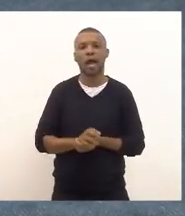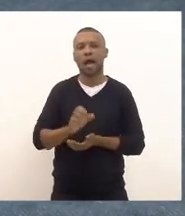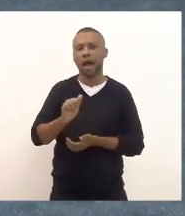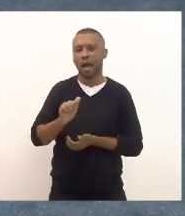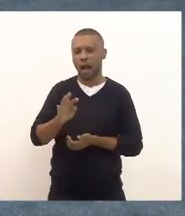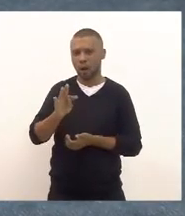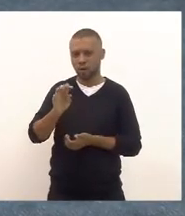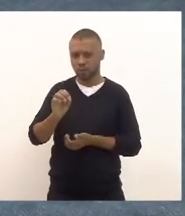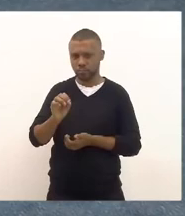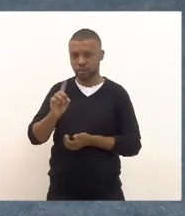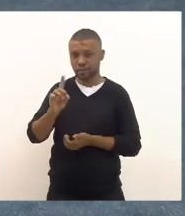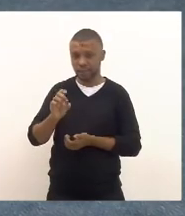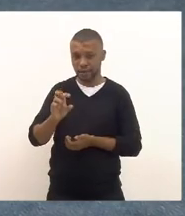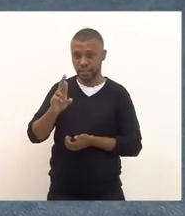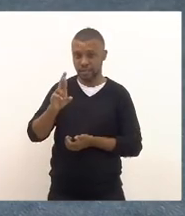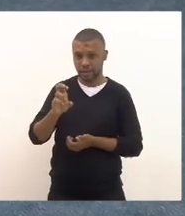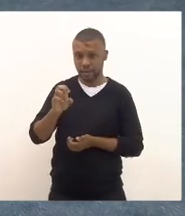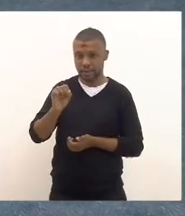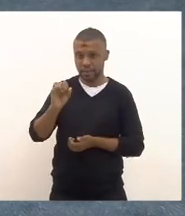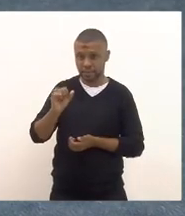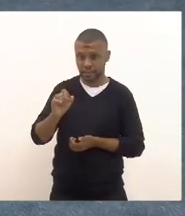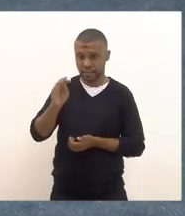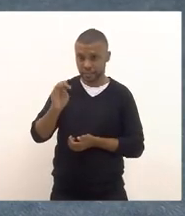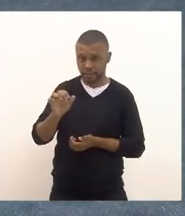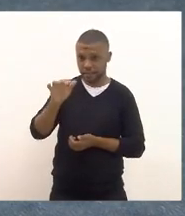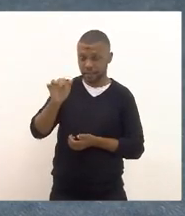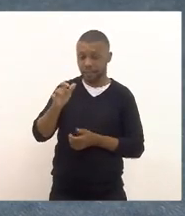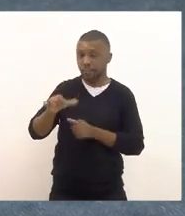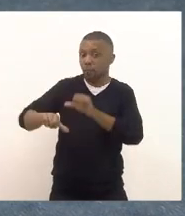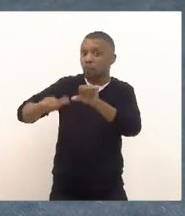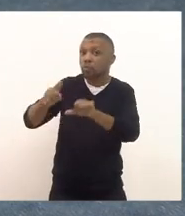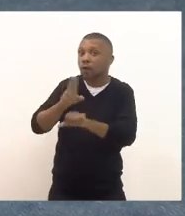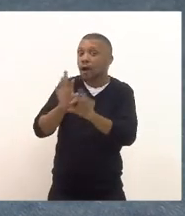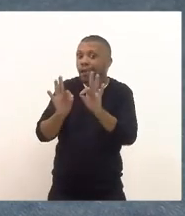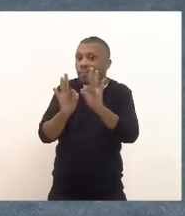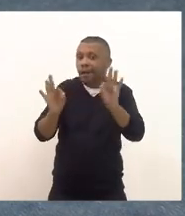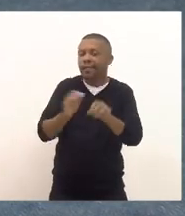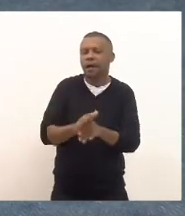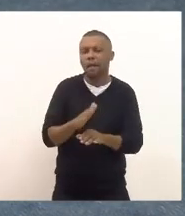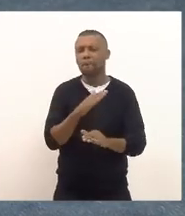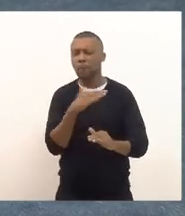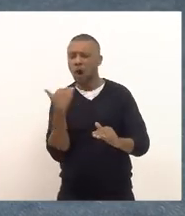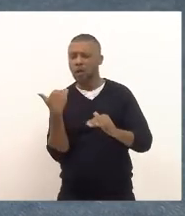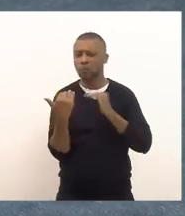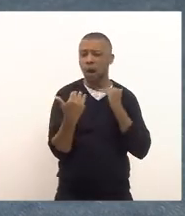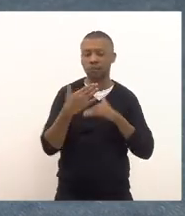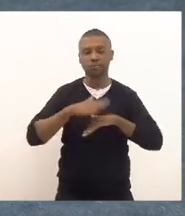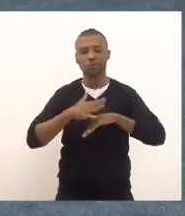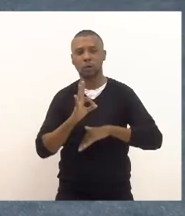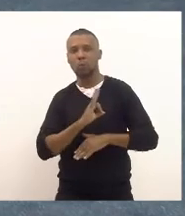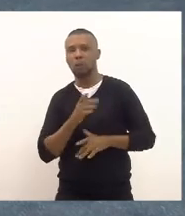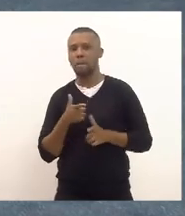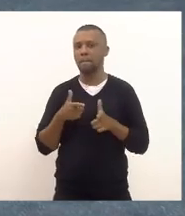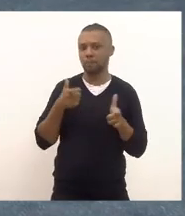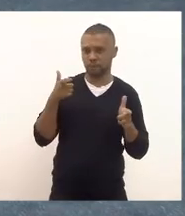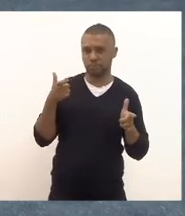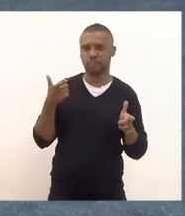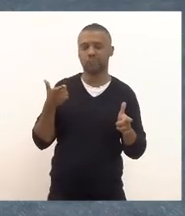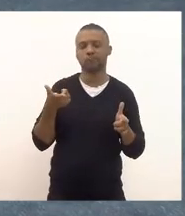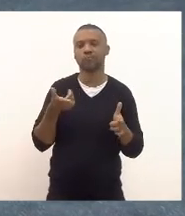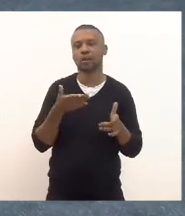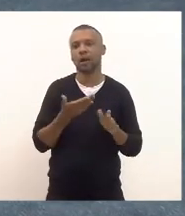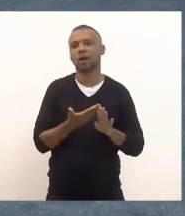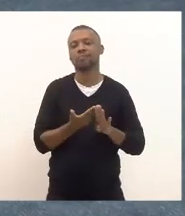vamo do e passou a ser morte em decorrência no início a lei era muito mais forte determinado o afastamento